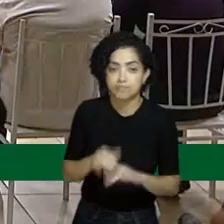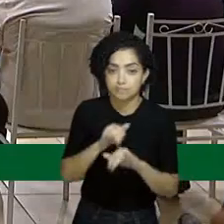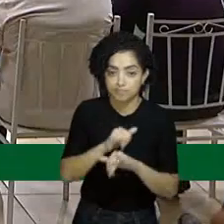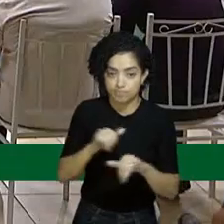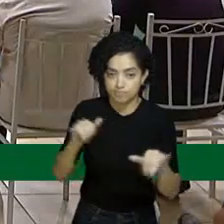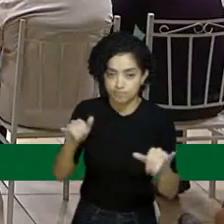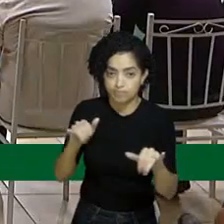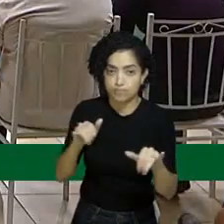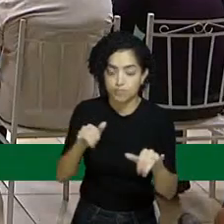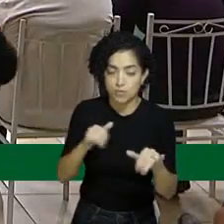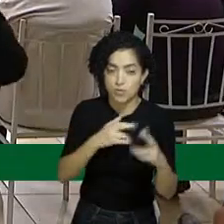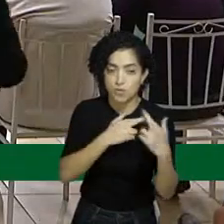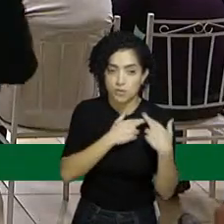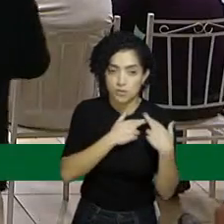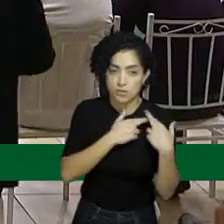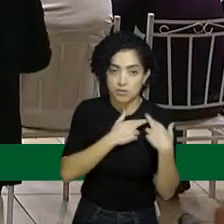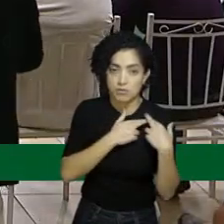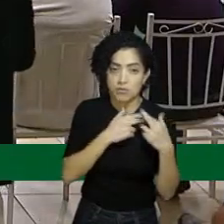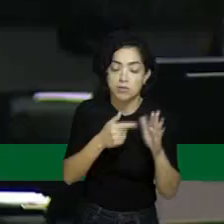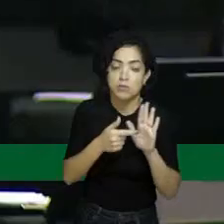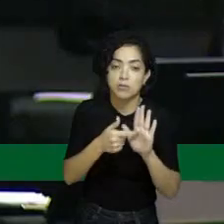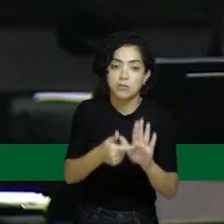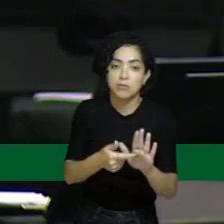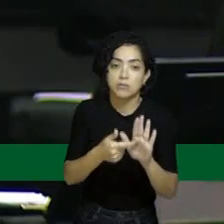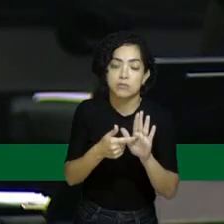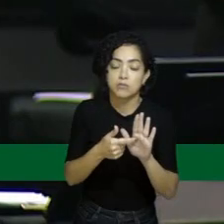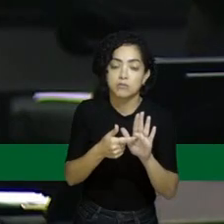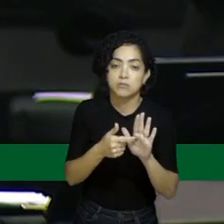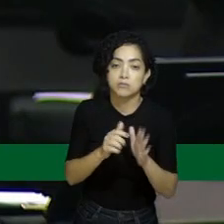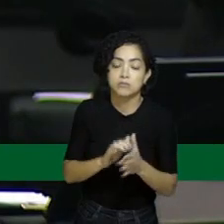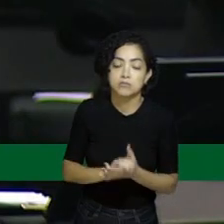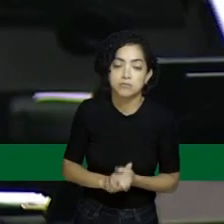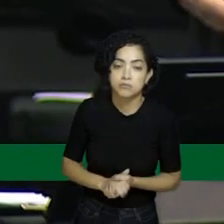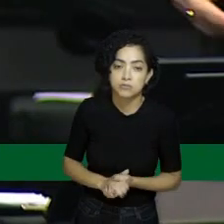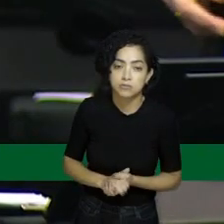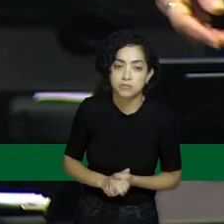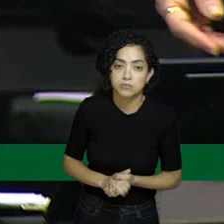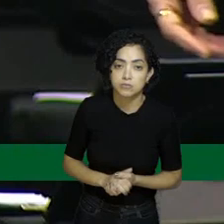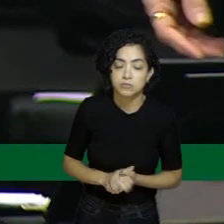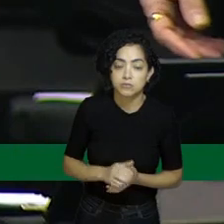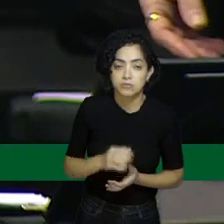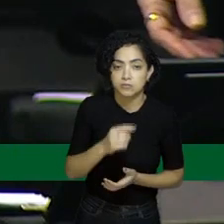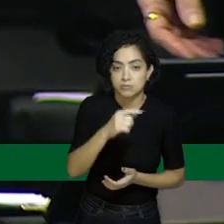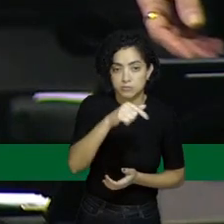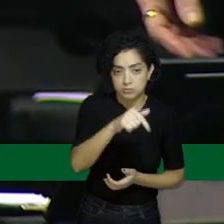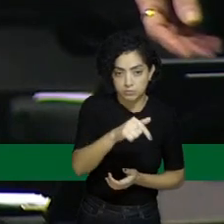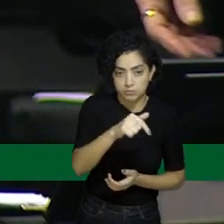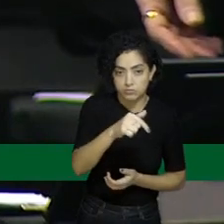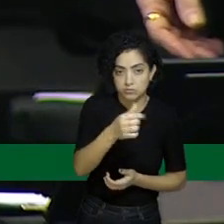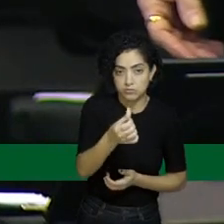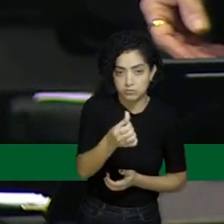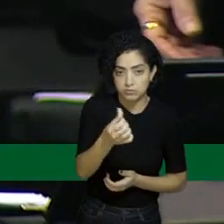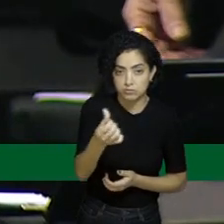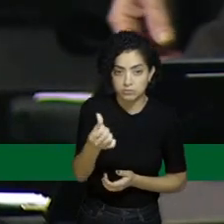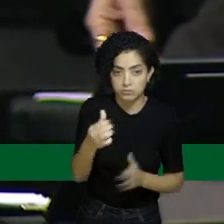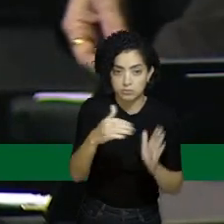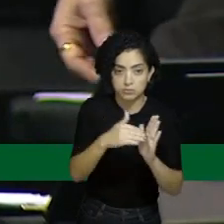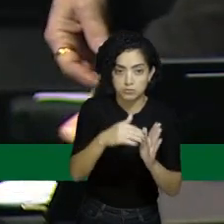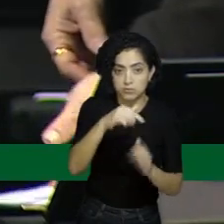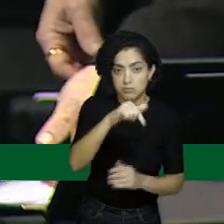aos destinatários, conforme determina o regimento interno, as seguintes indicações. Indicações de números 766